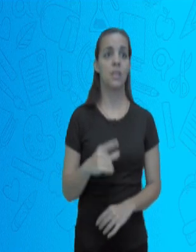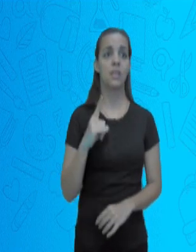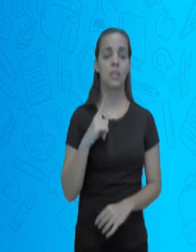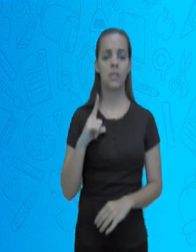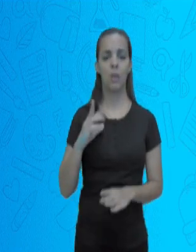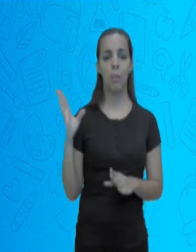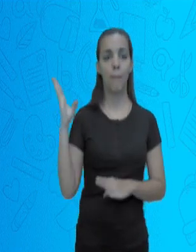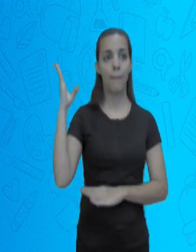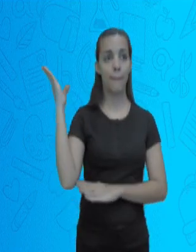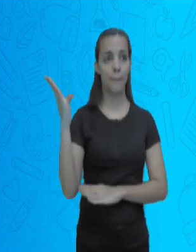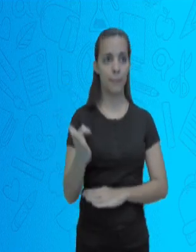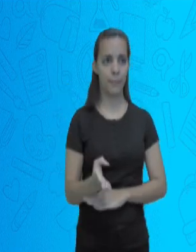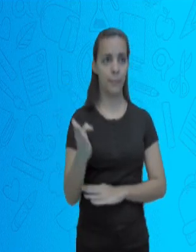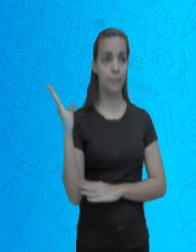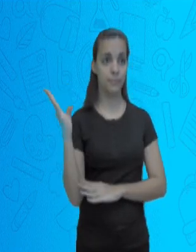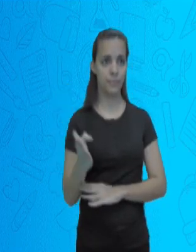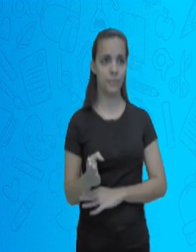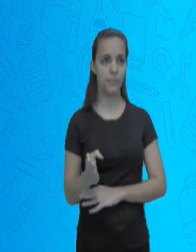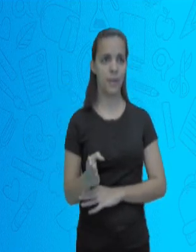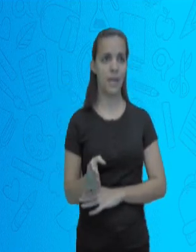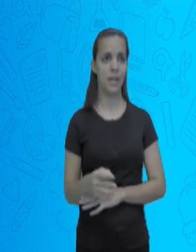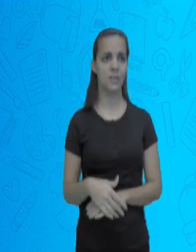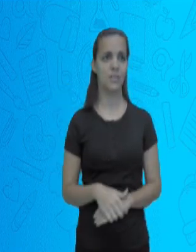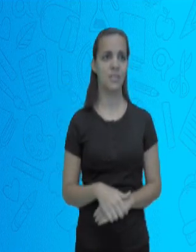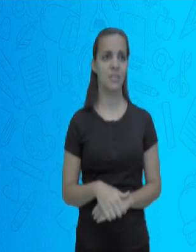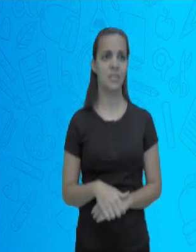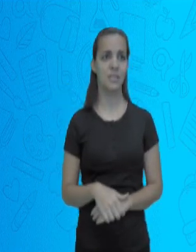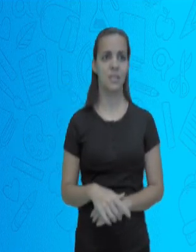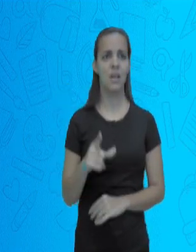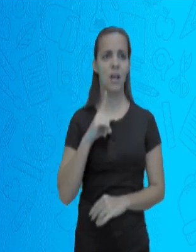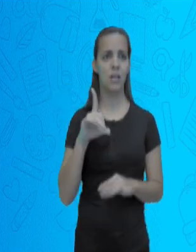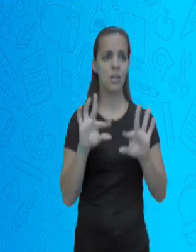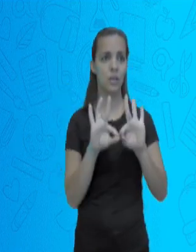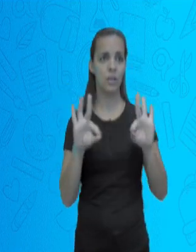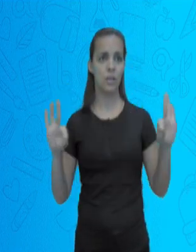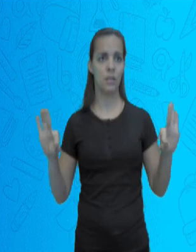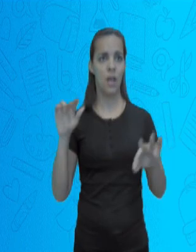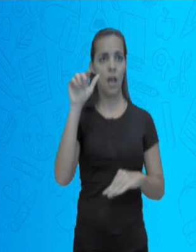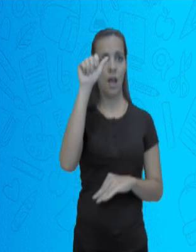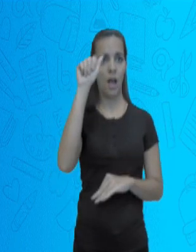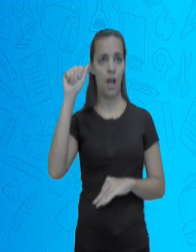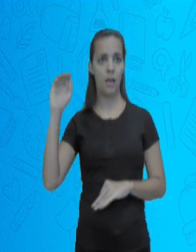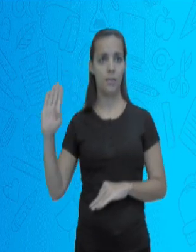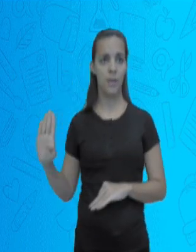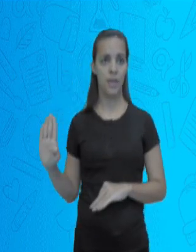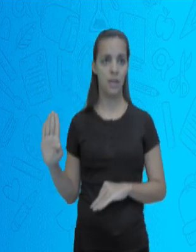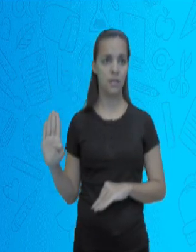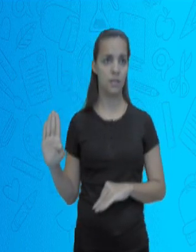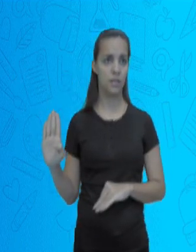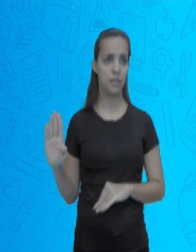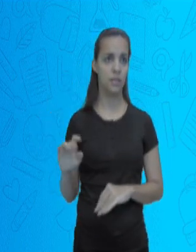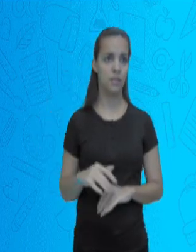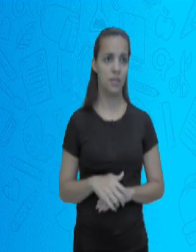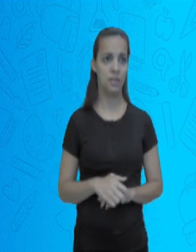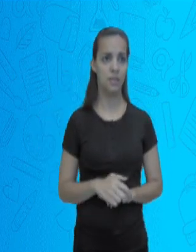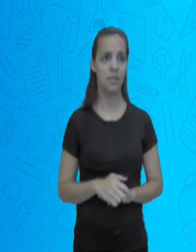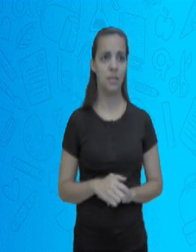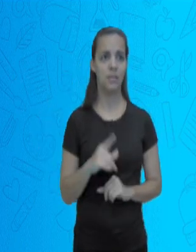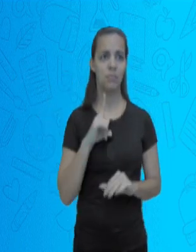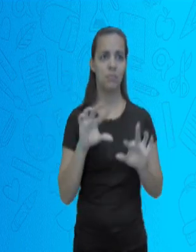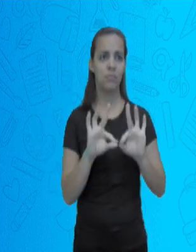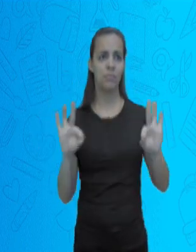paralelas. Depois nós vamos ver direito isso aí. E eu tenho a reta aqui A e B. Estas duas